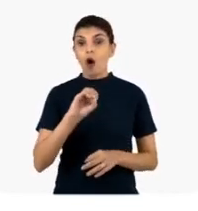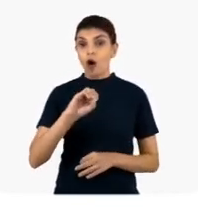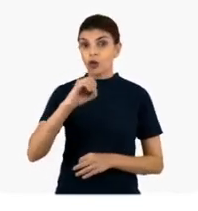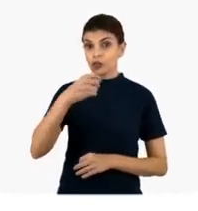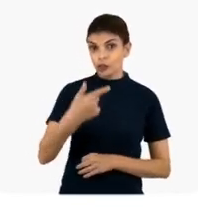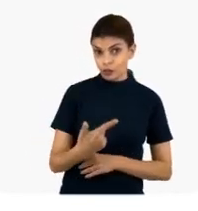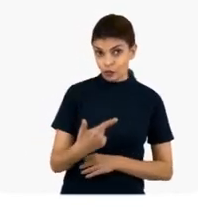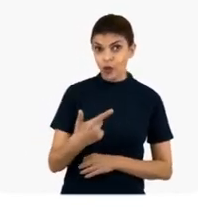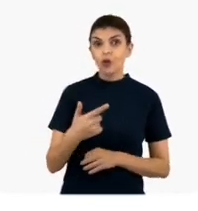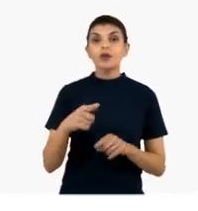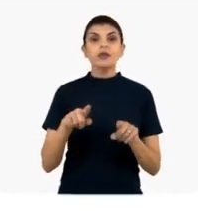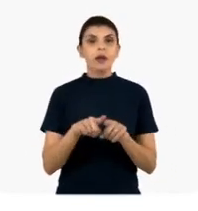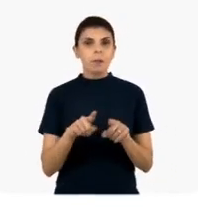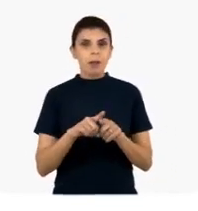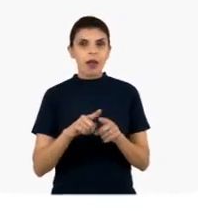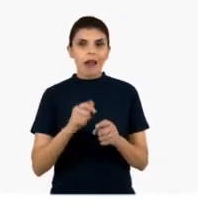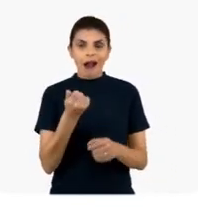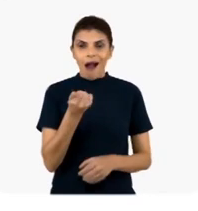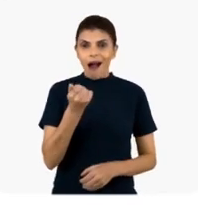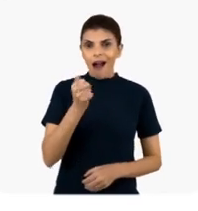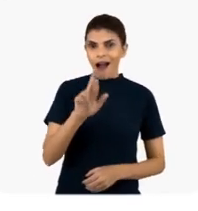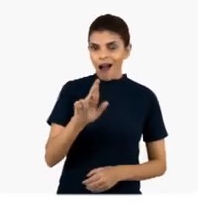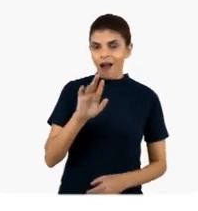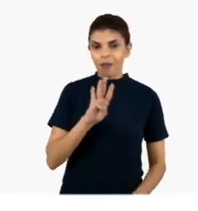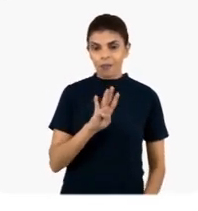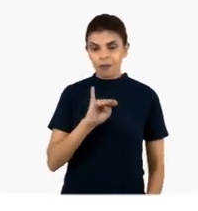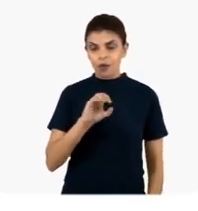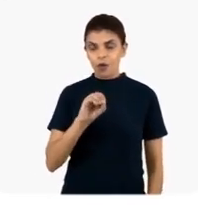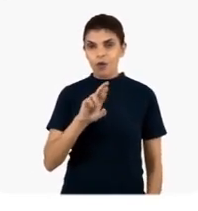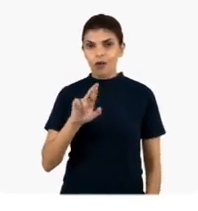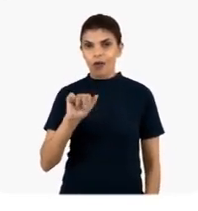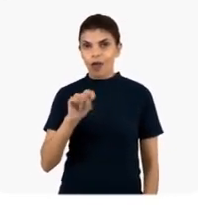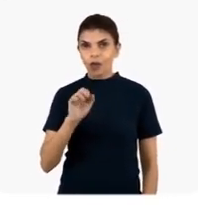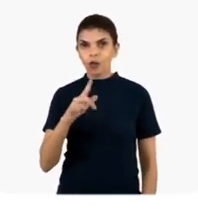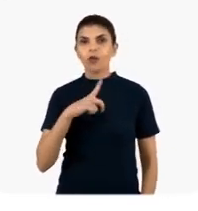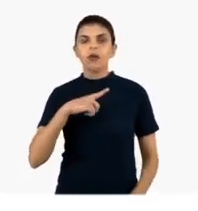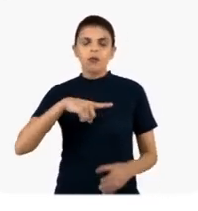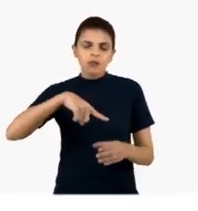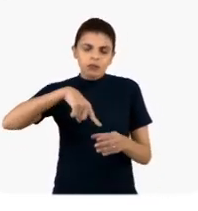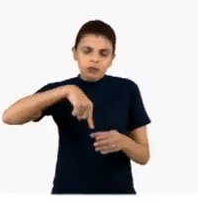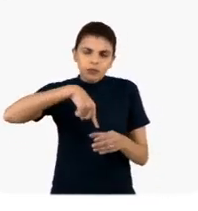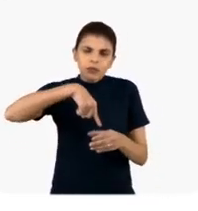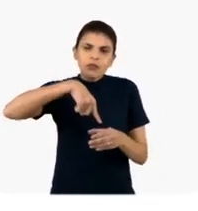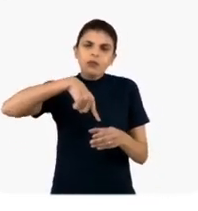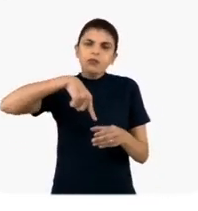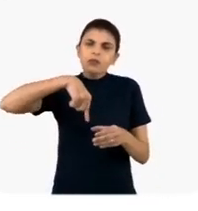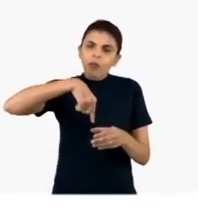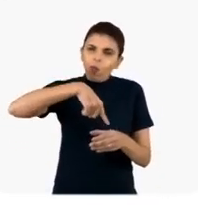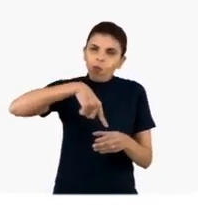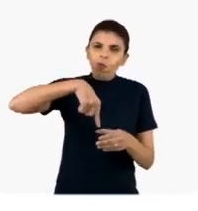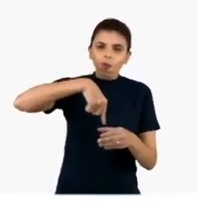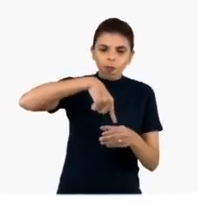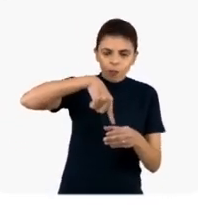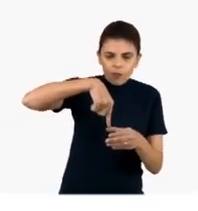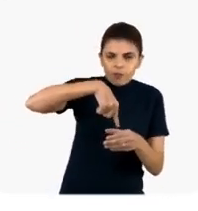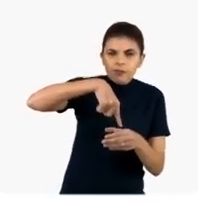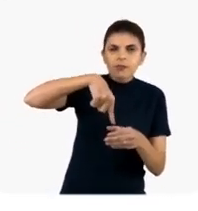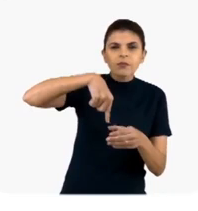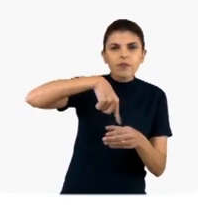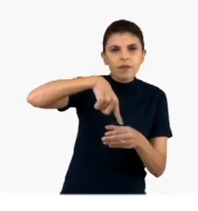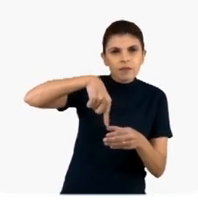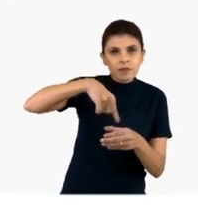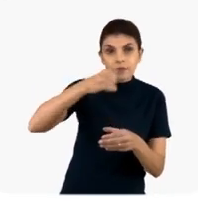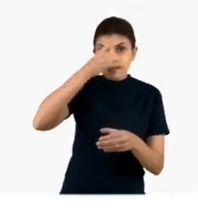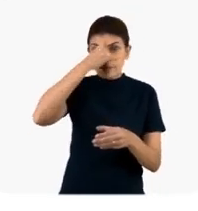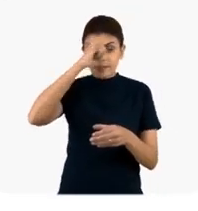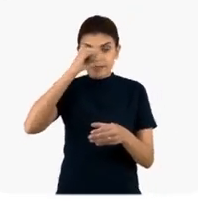a oxigenação ou a indução de ar no biorreator permite um movimento muito sutil